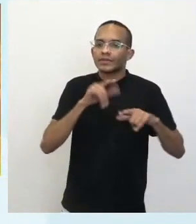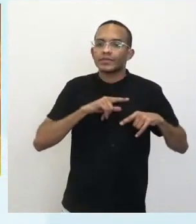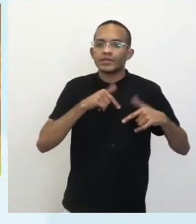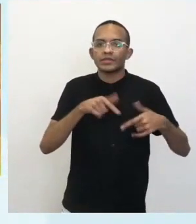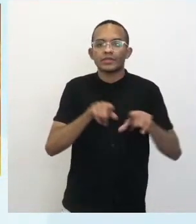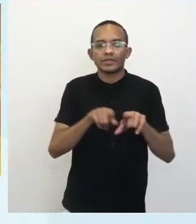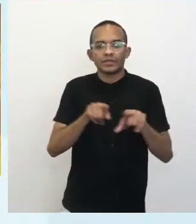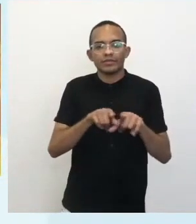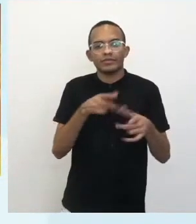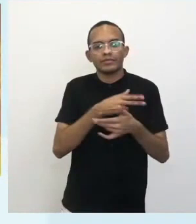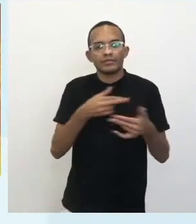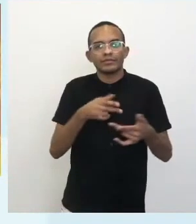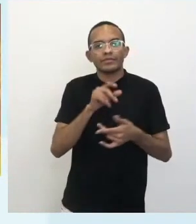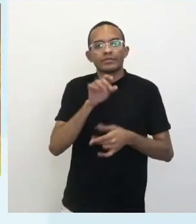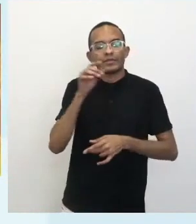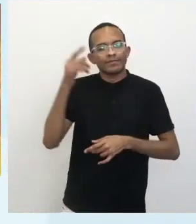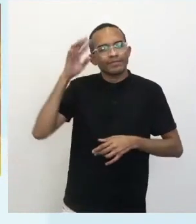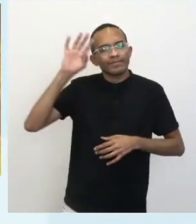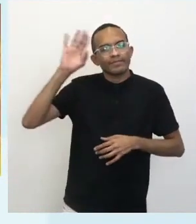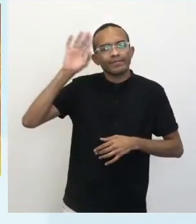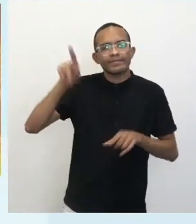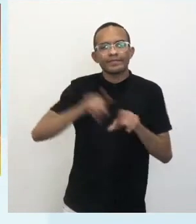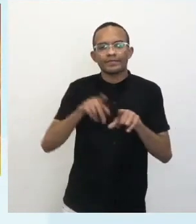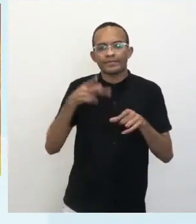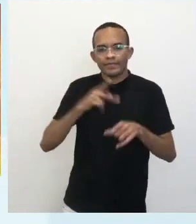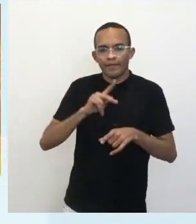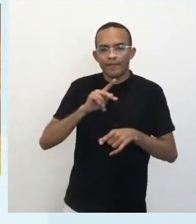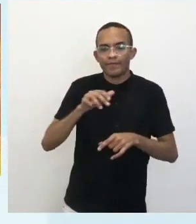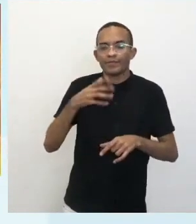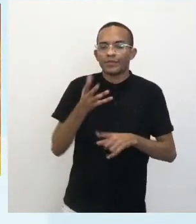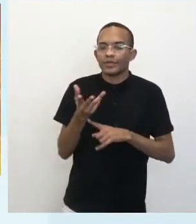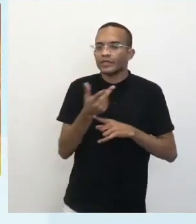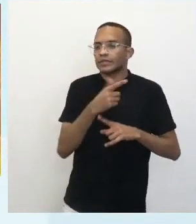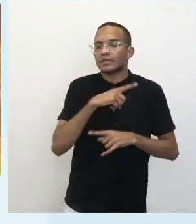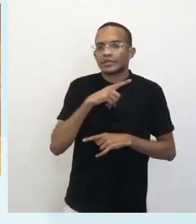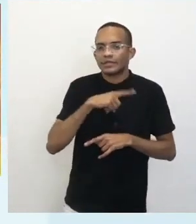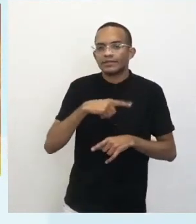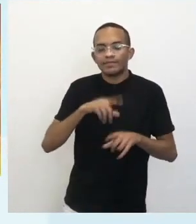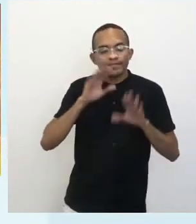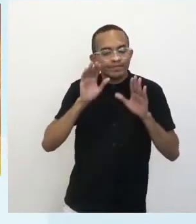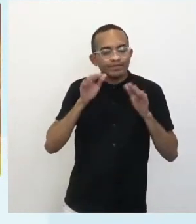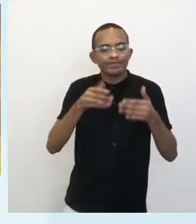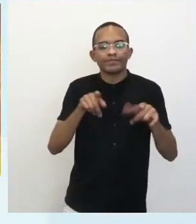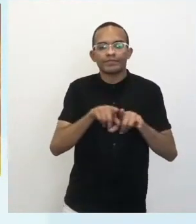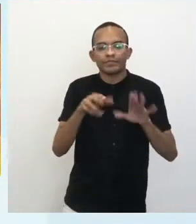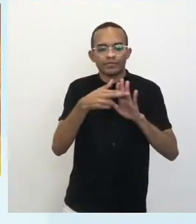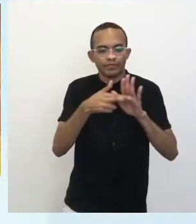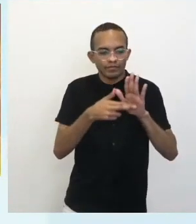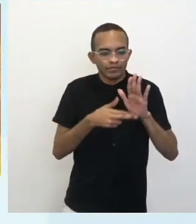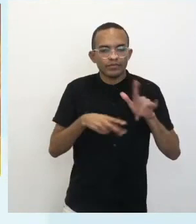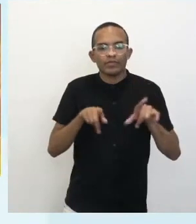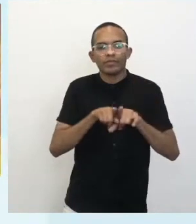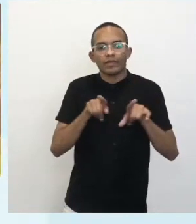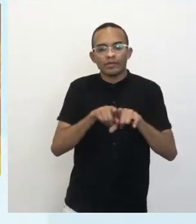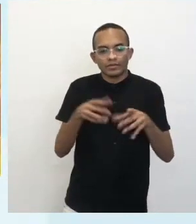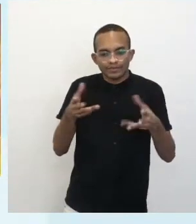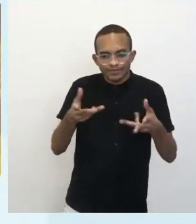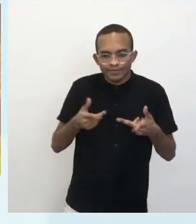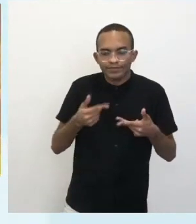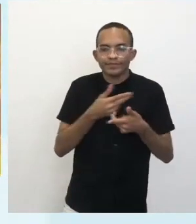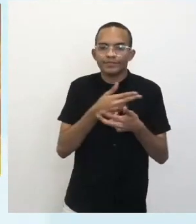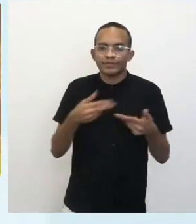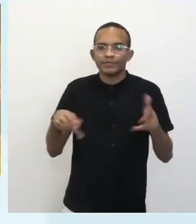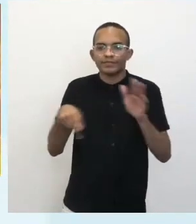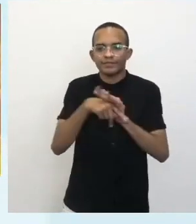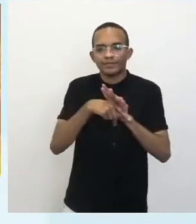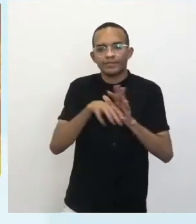ações subjetivas ou intuitivas que o artista tem, que visam, né, a regulamentação e a adoção dos vários